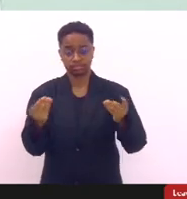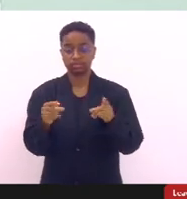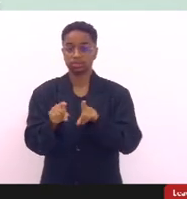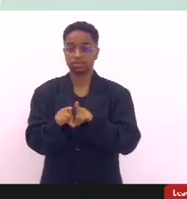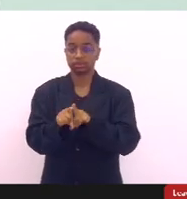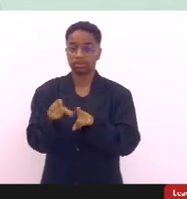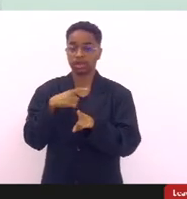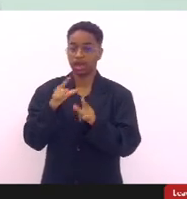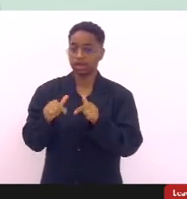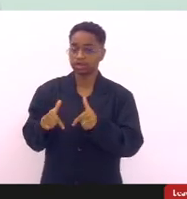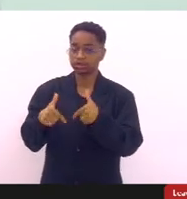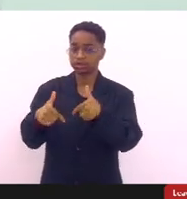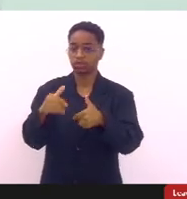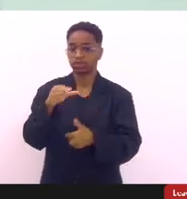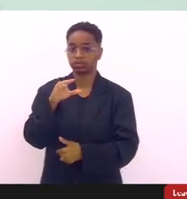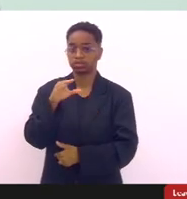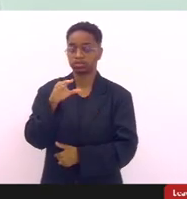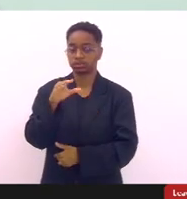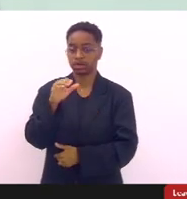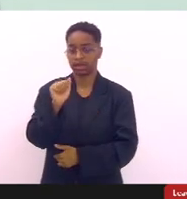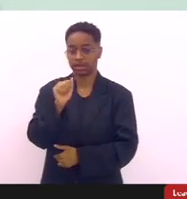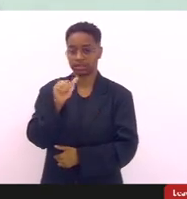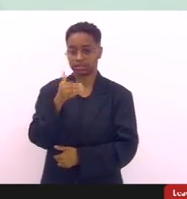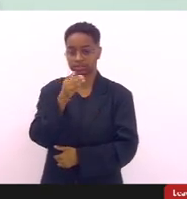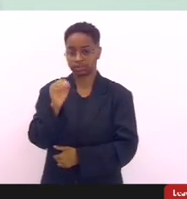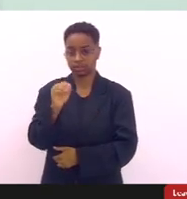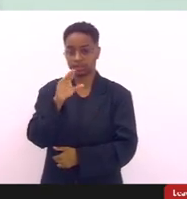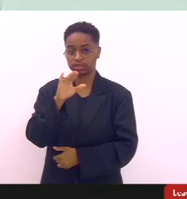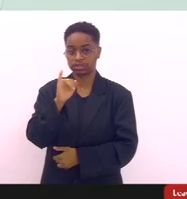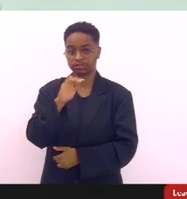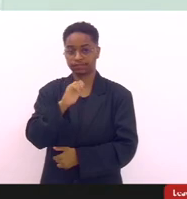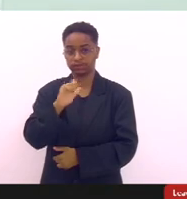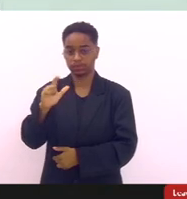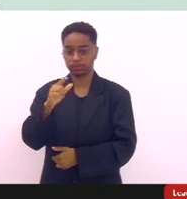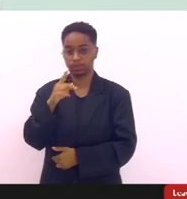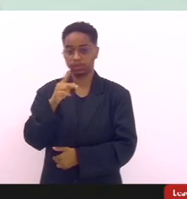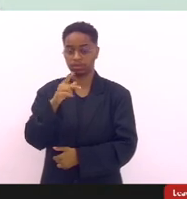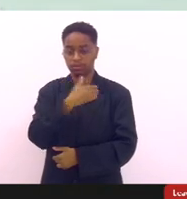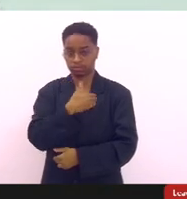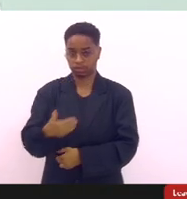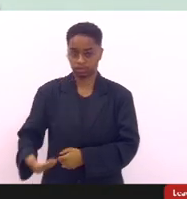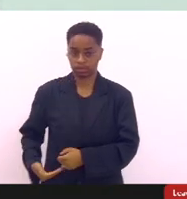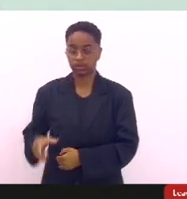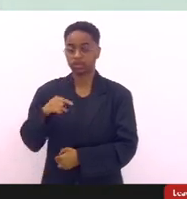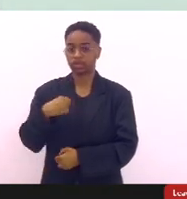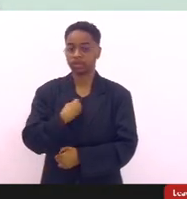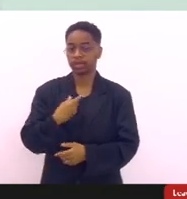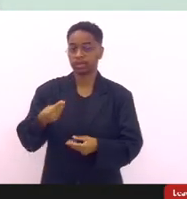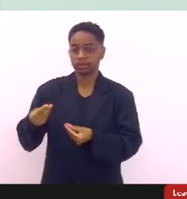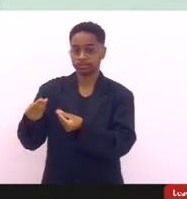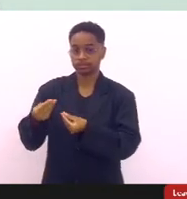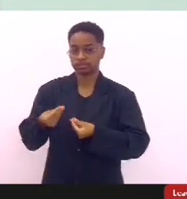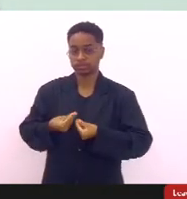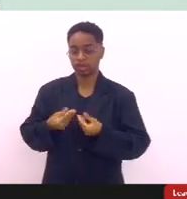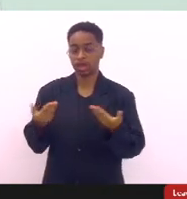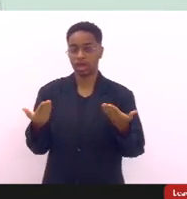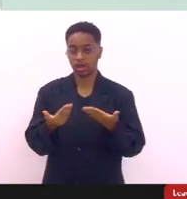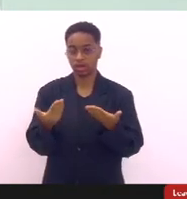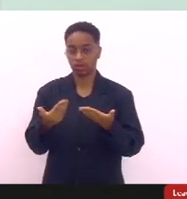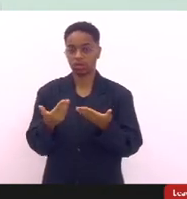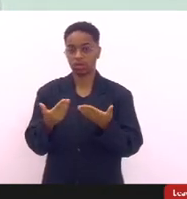civil pública. A Casa acabou de receber o plano plurianual e a LOA